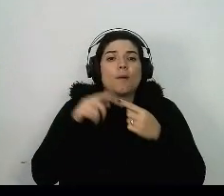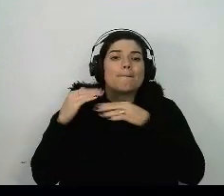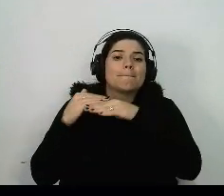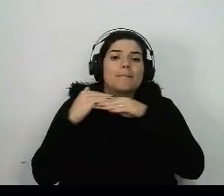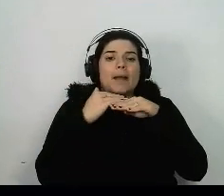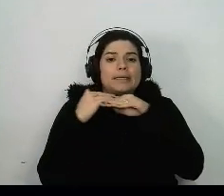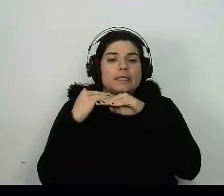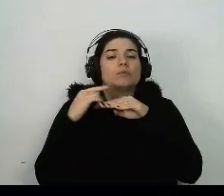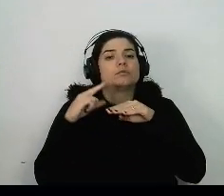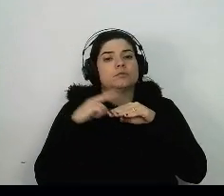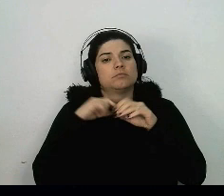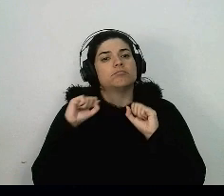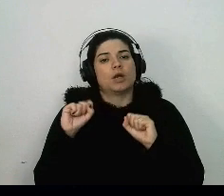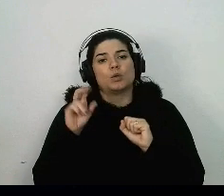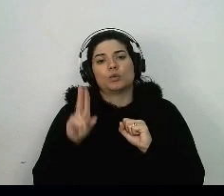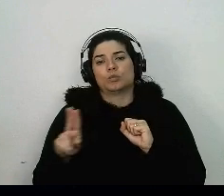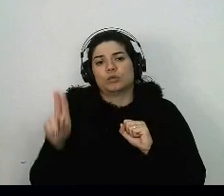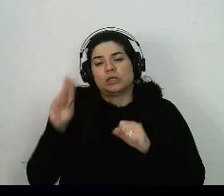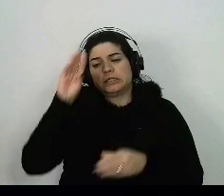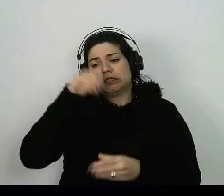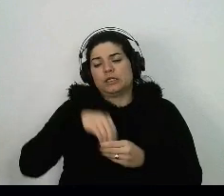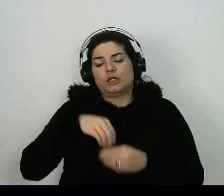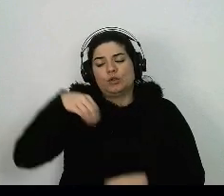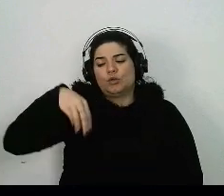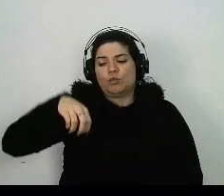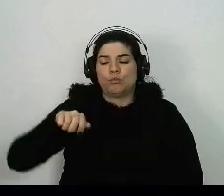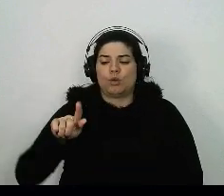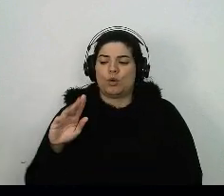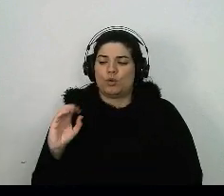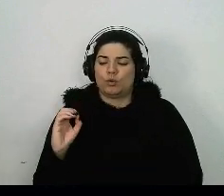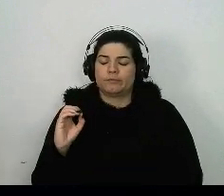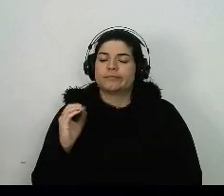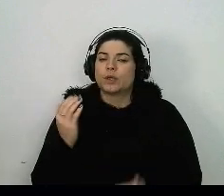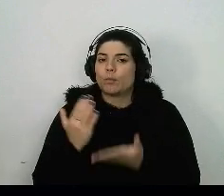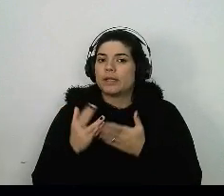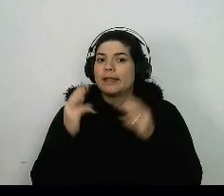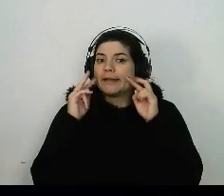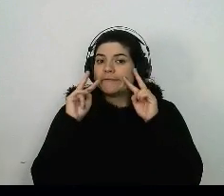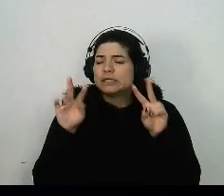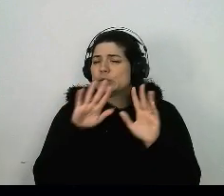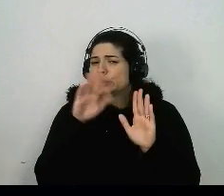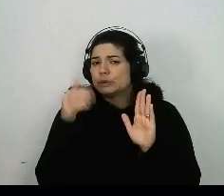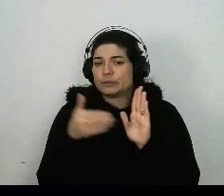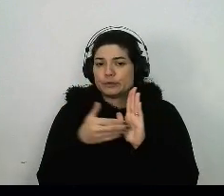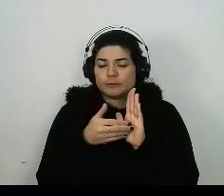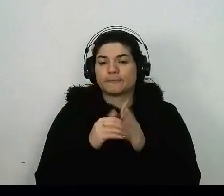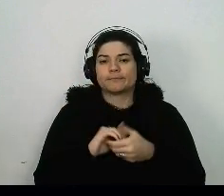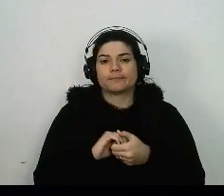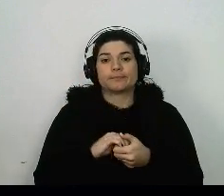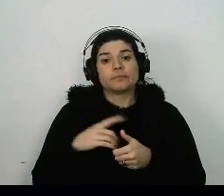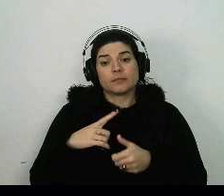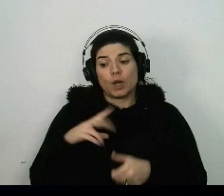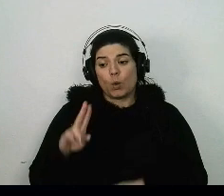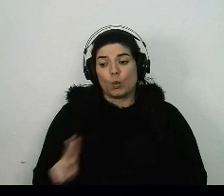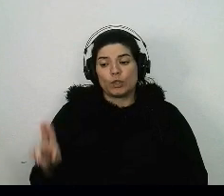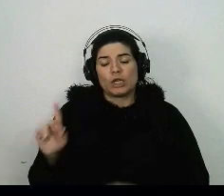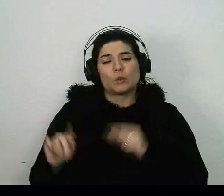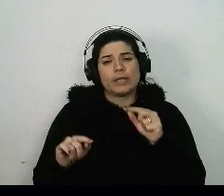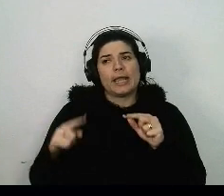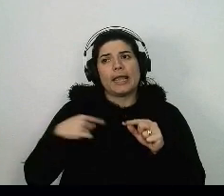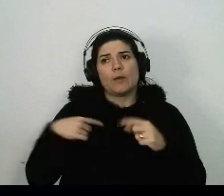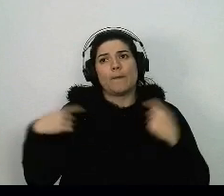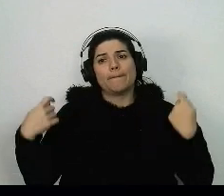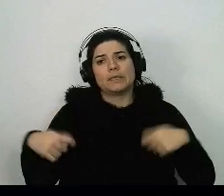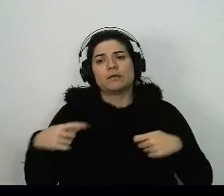você pode usar dentro do próprio Mongo. Então, a gente começou a olhar todos eles. O nosso cenário de caso de uso é assim: eu preciso ter um